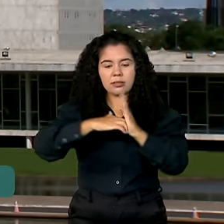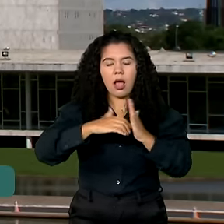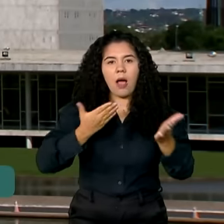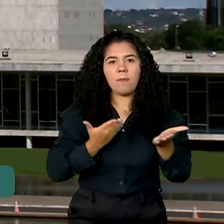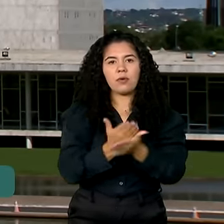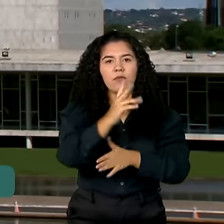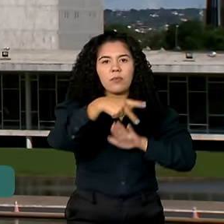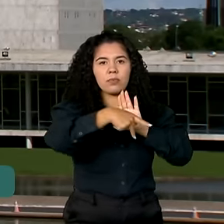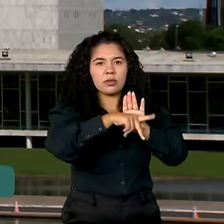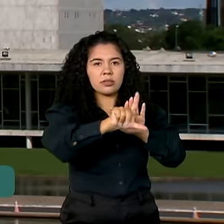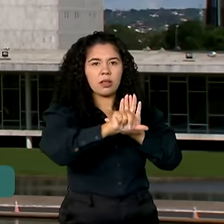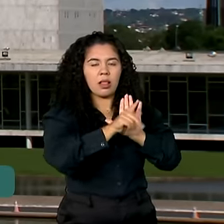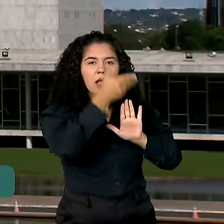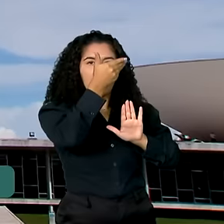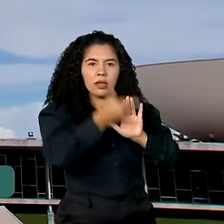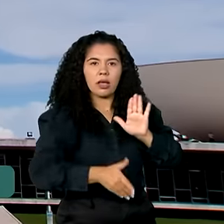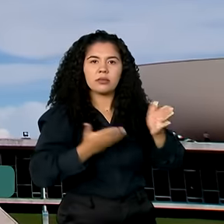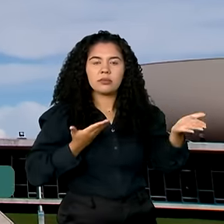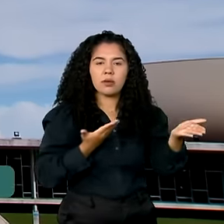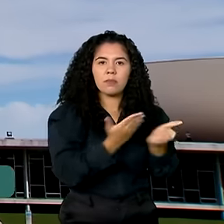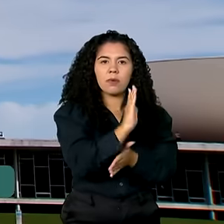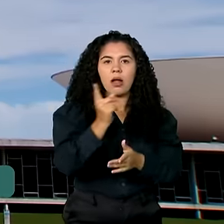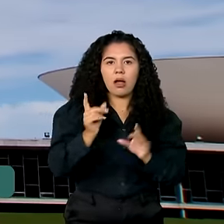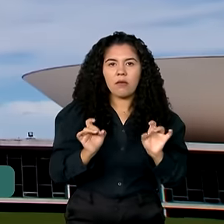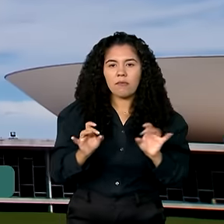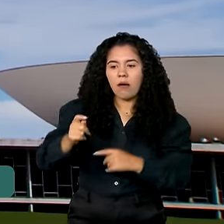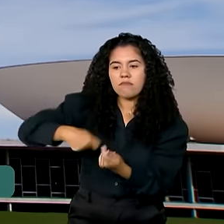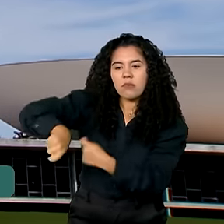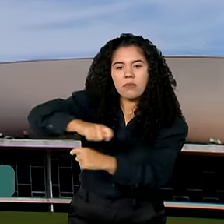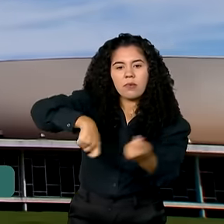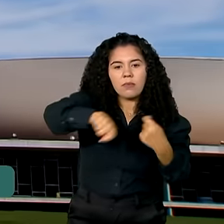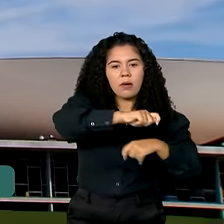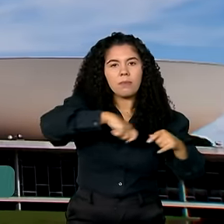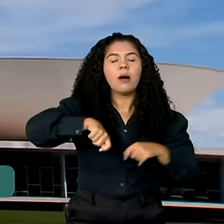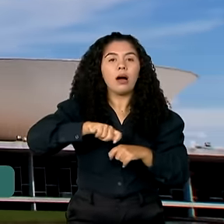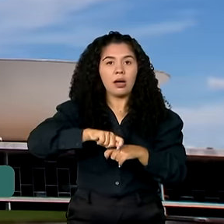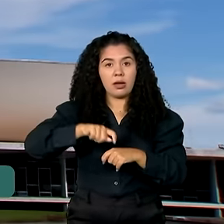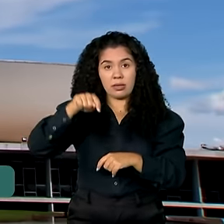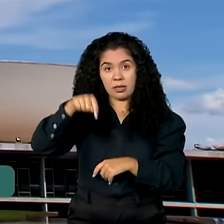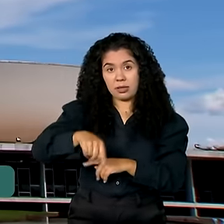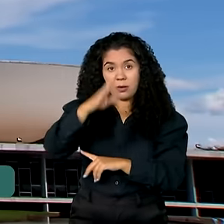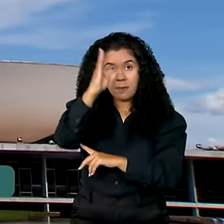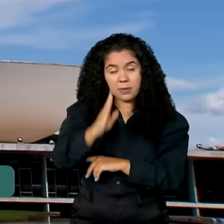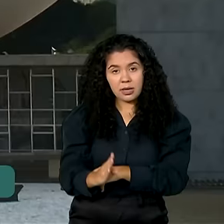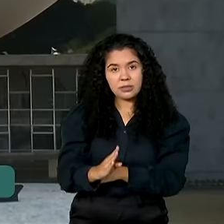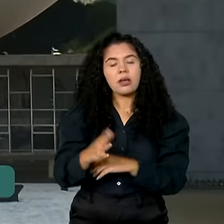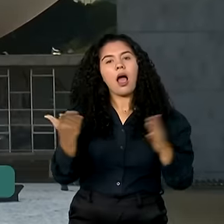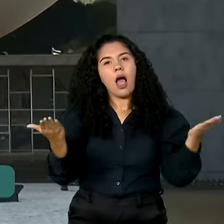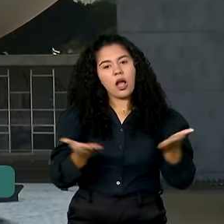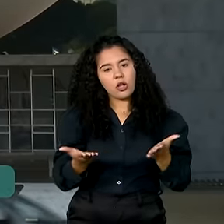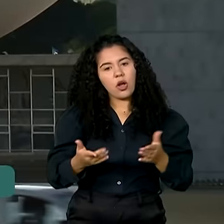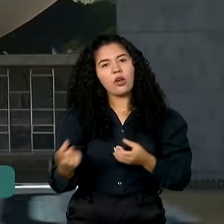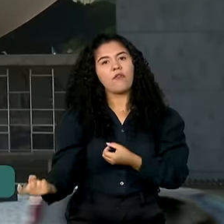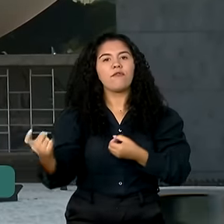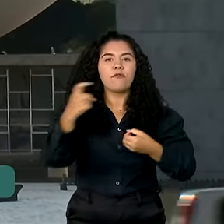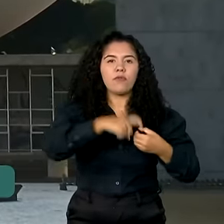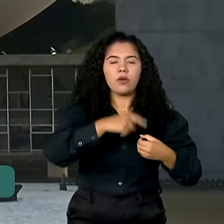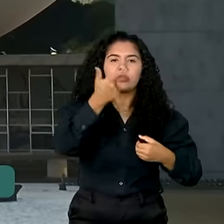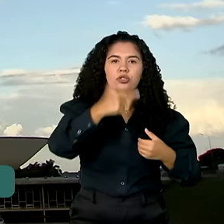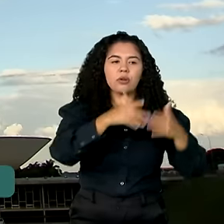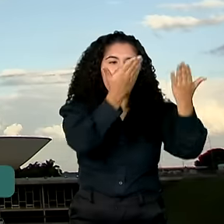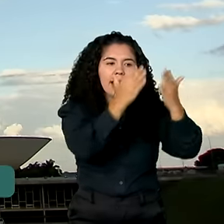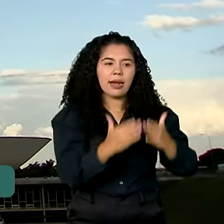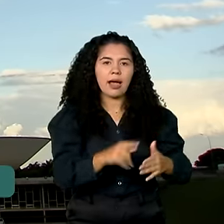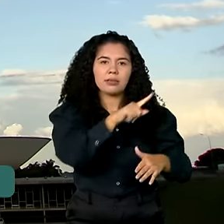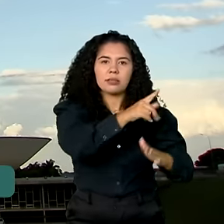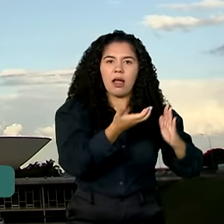que regulamenta o mercado de crédito de carbono no Brasil. Agora, o texto retorna para nova análise na Câmara dos